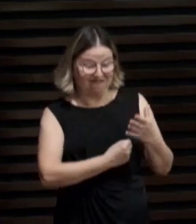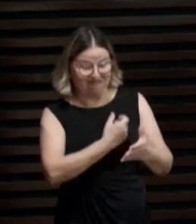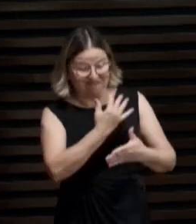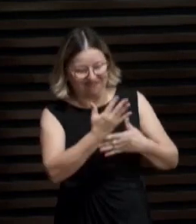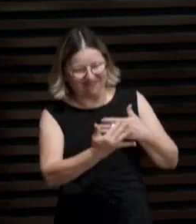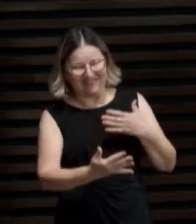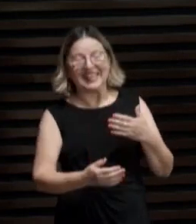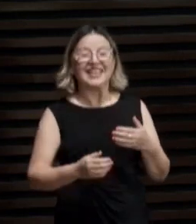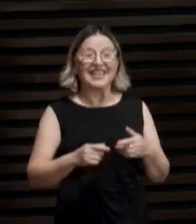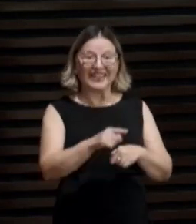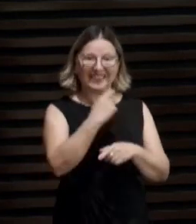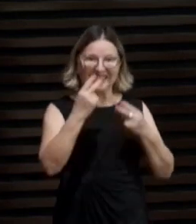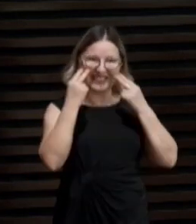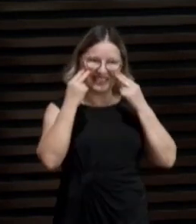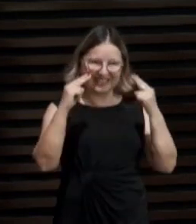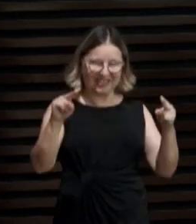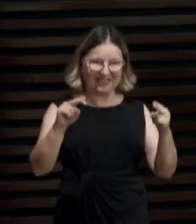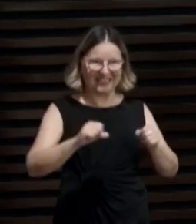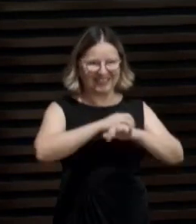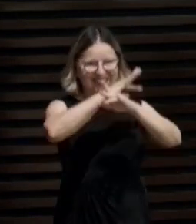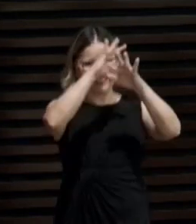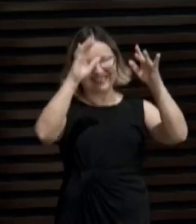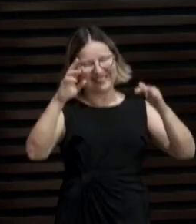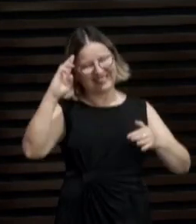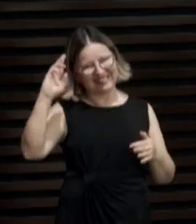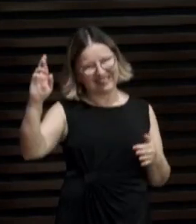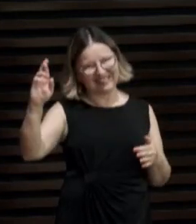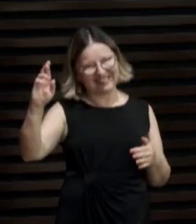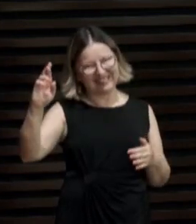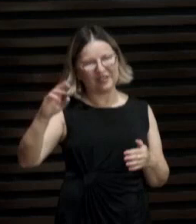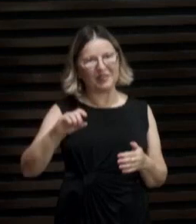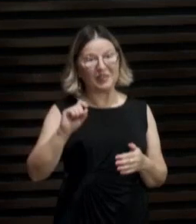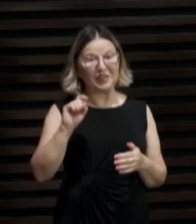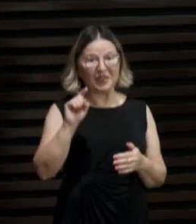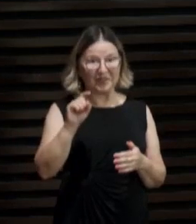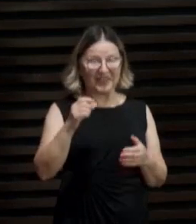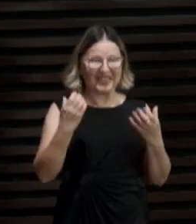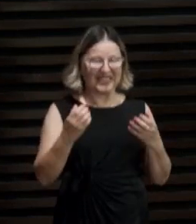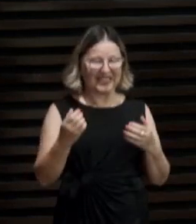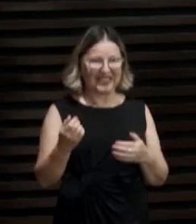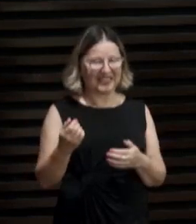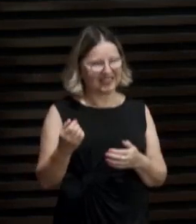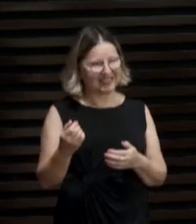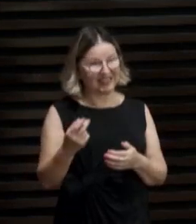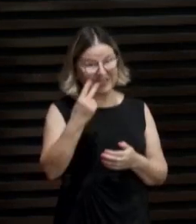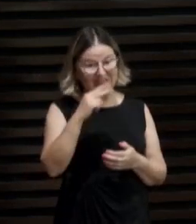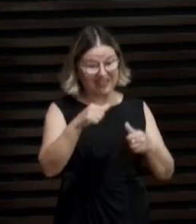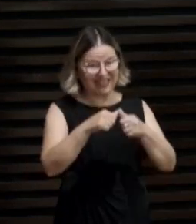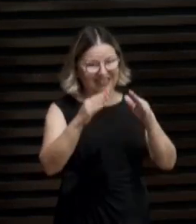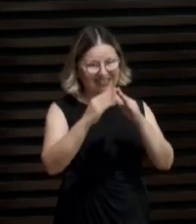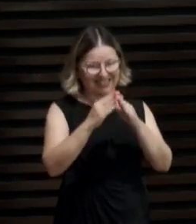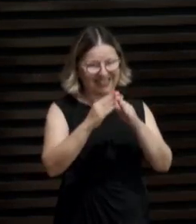testemunho neste mundo será um testemunho que glorifica ao Senhor. Você quer ver essa igreja sendo um